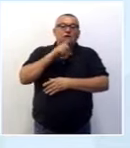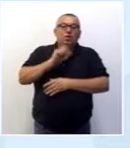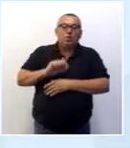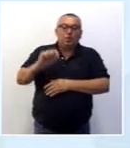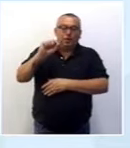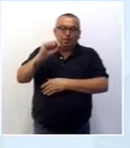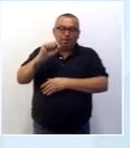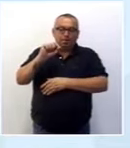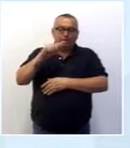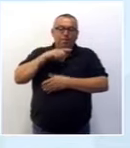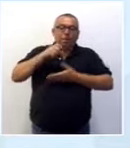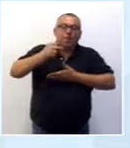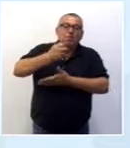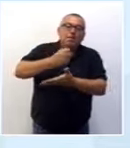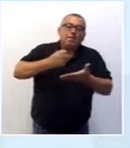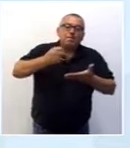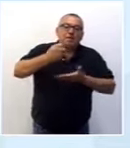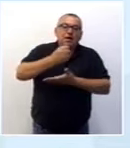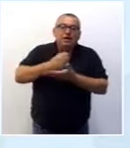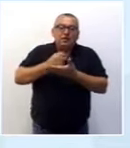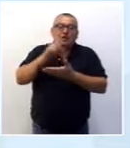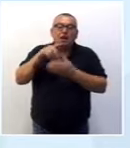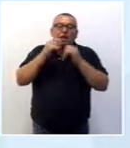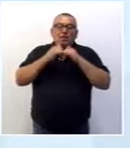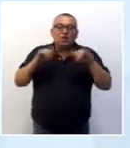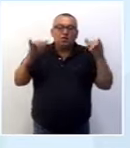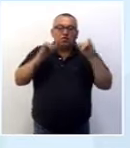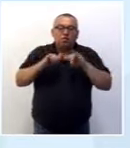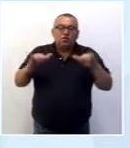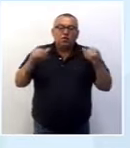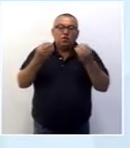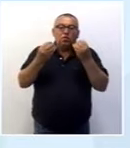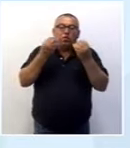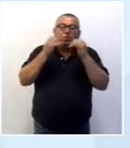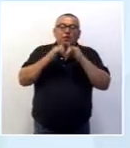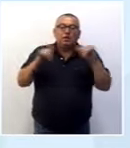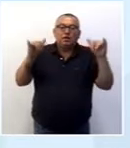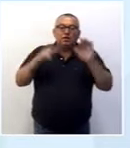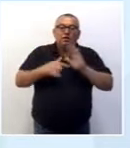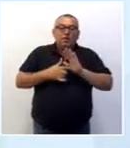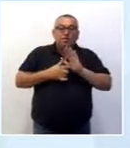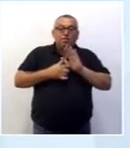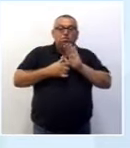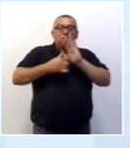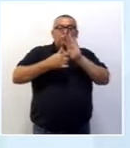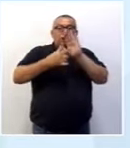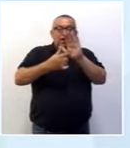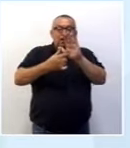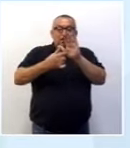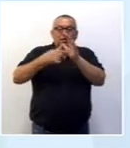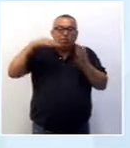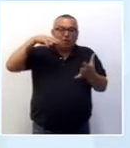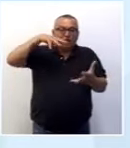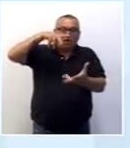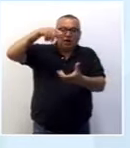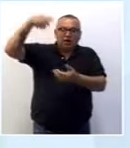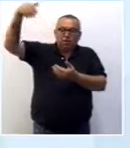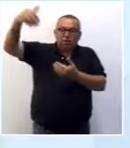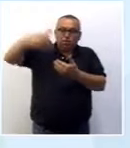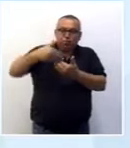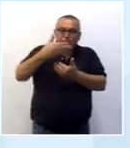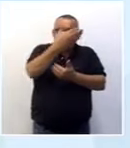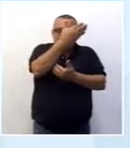que ele tem uma base lá que é uma fonte de energia, né? Como que essa fonte de energia vai ser refletida pela superfície da Terra, né? E a gente tem